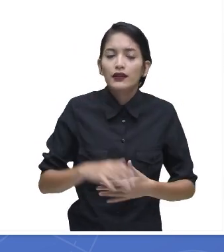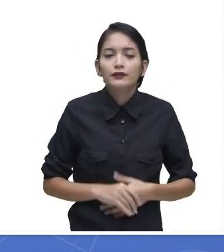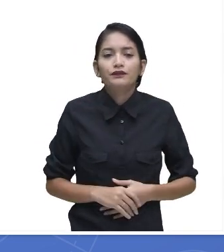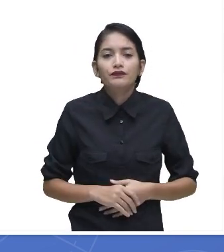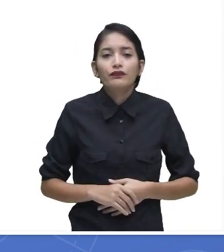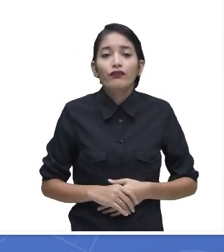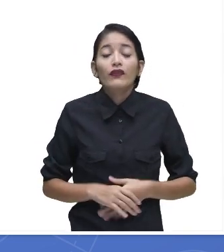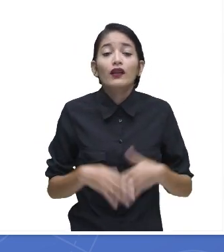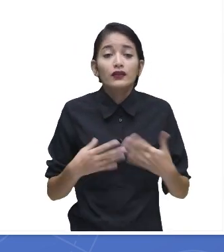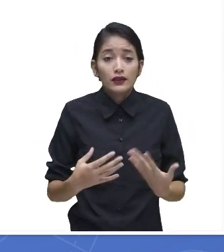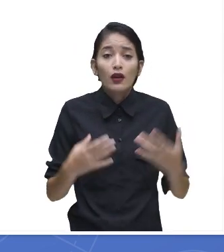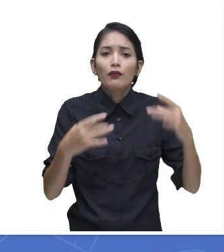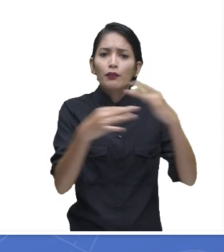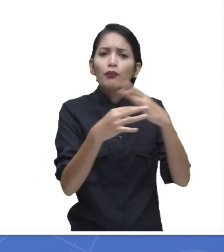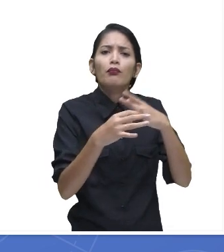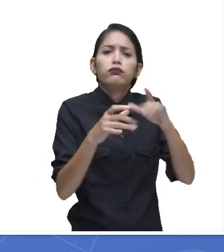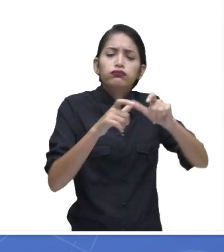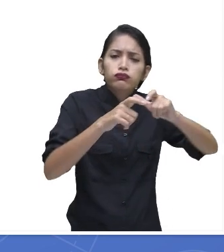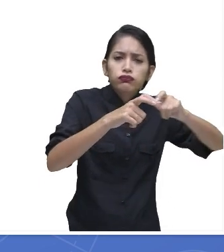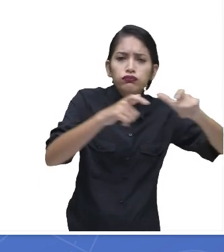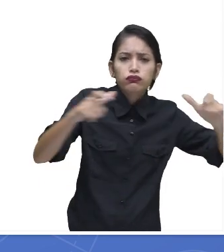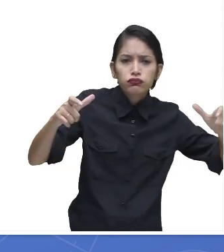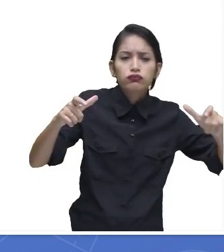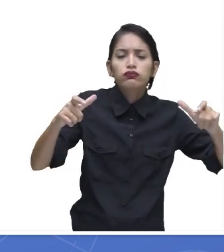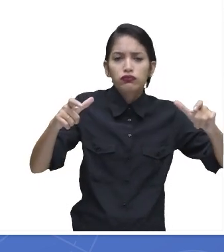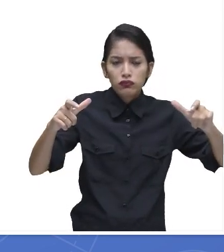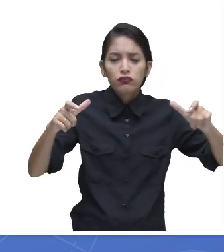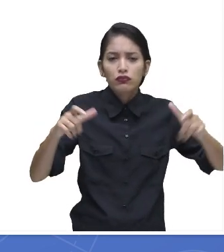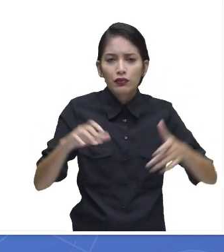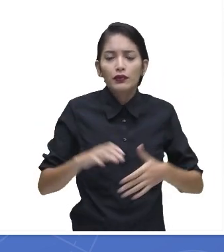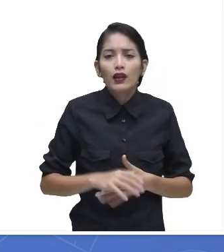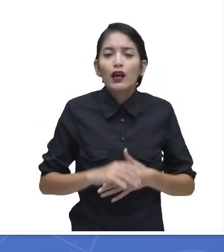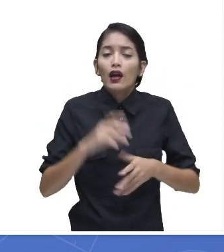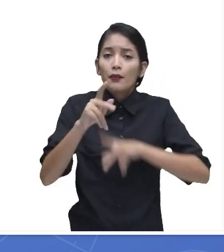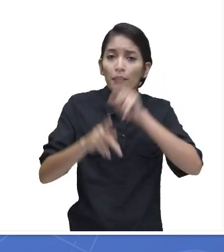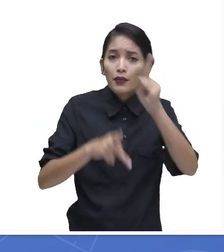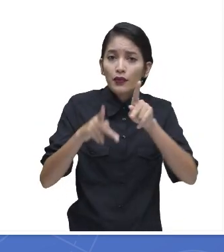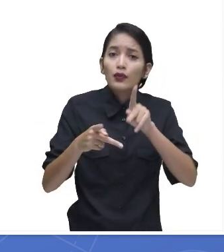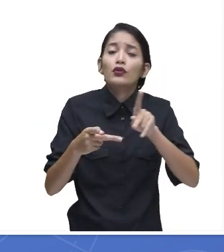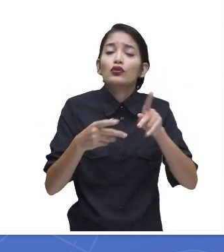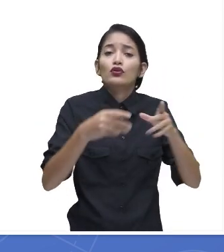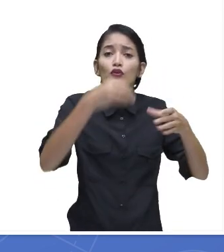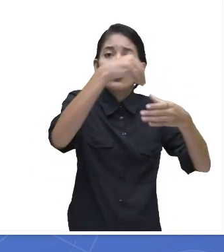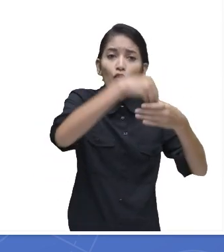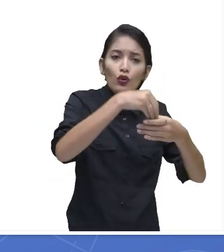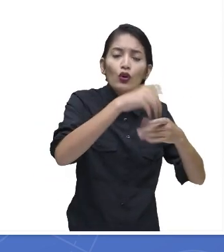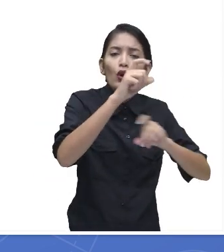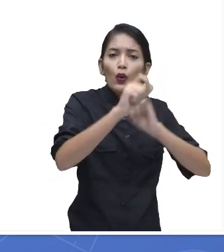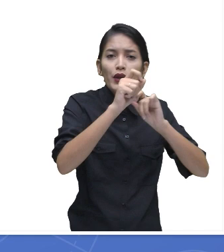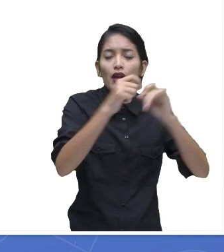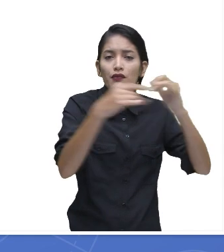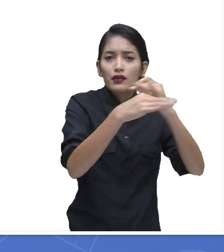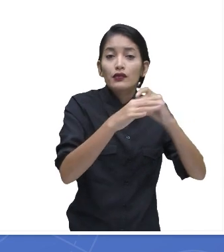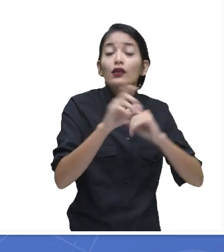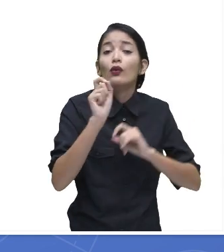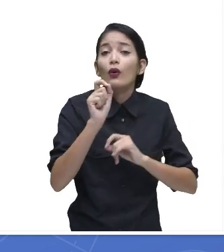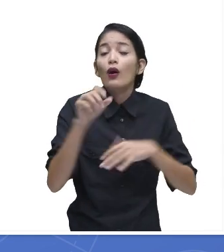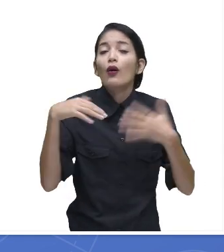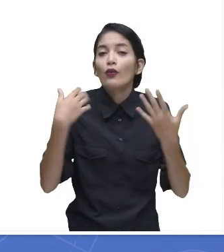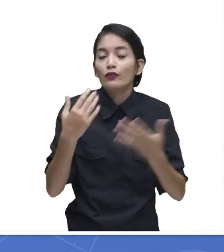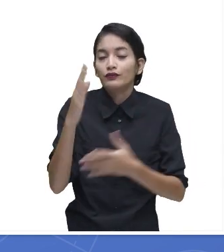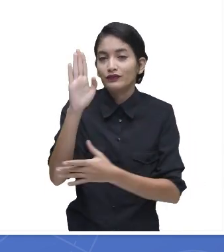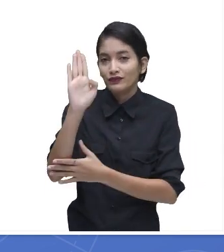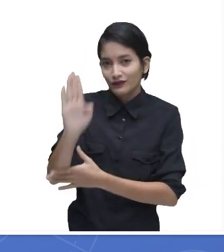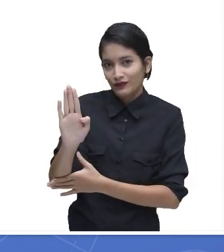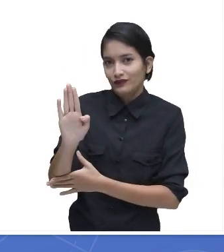urbanização acelerada e da concentração espacial da população nas metrópoles é a letra B, tá bom, gente? Então a gente está falando